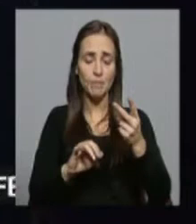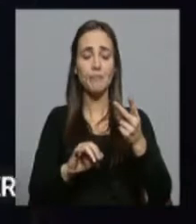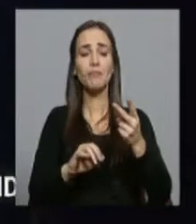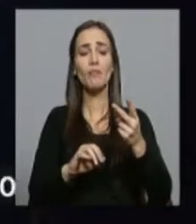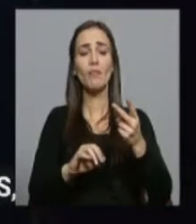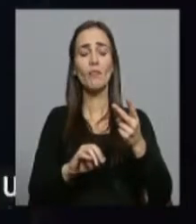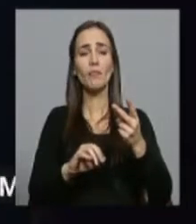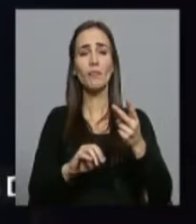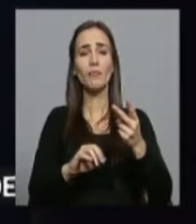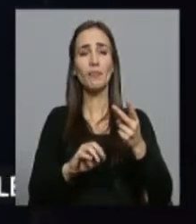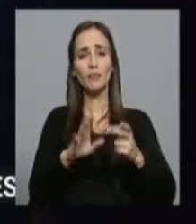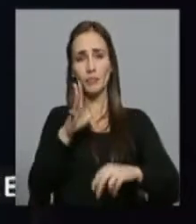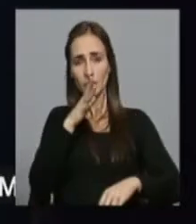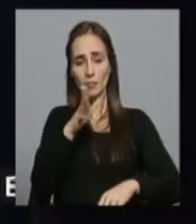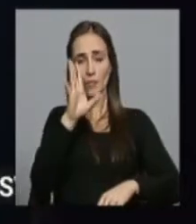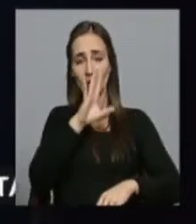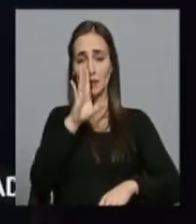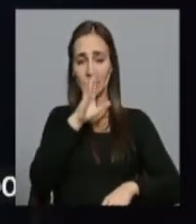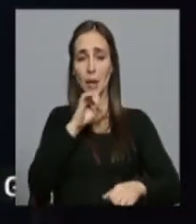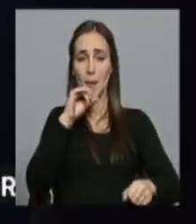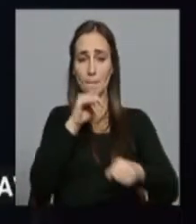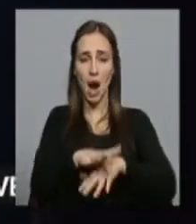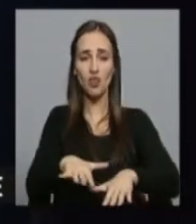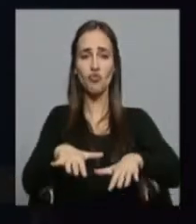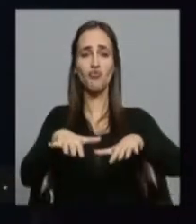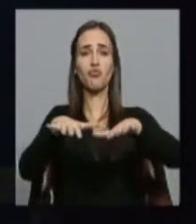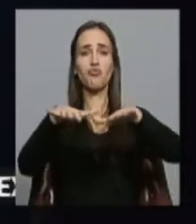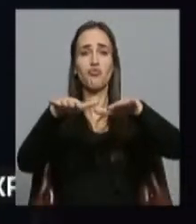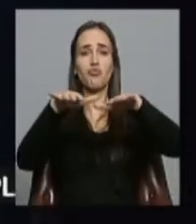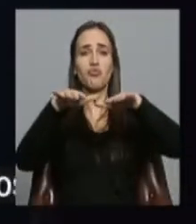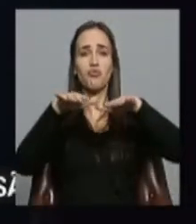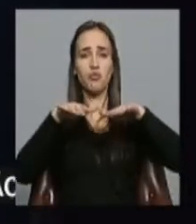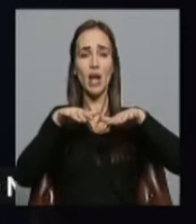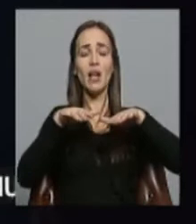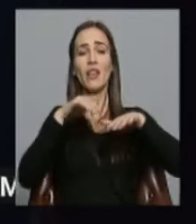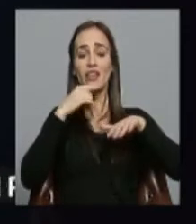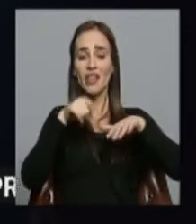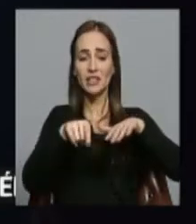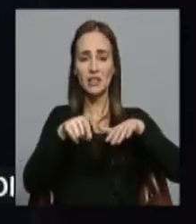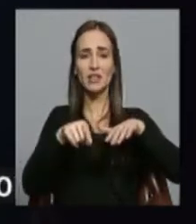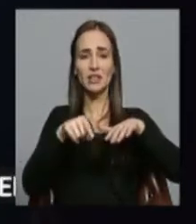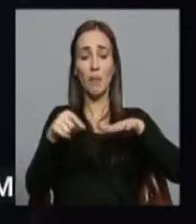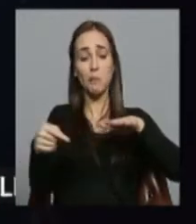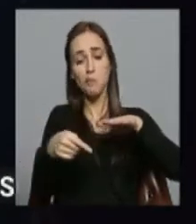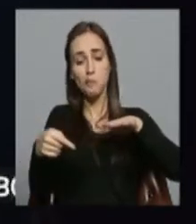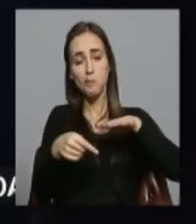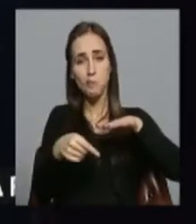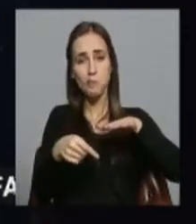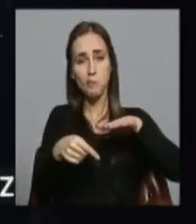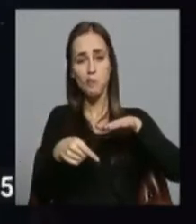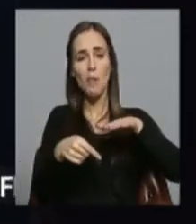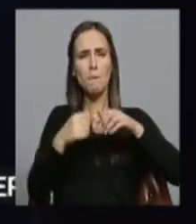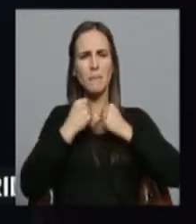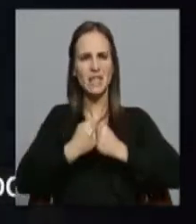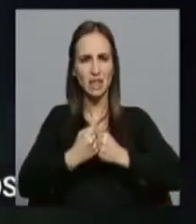quando nós temos uma maré alta, quer dizer que nós temos uma pressão sobre o fundo dos oceanos que é muito